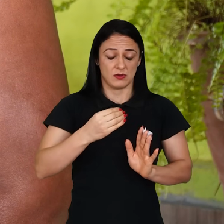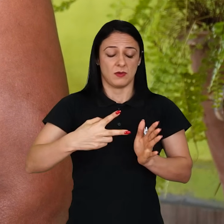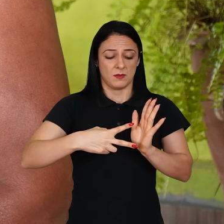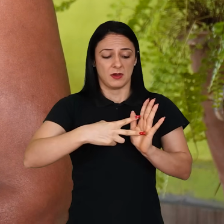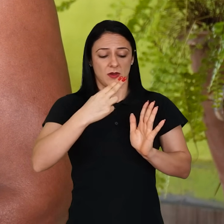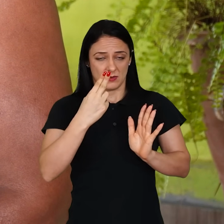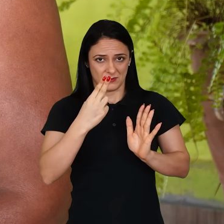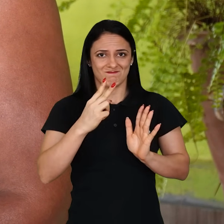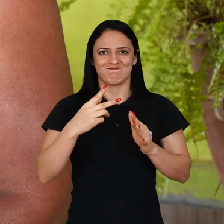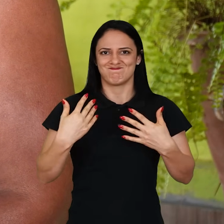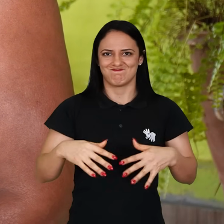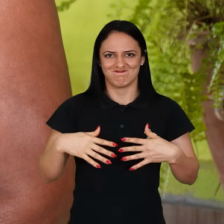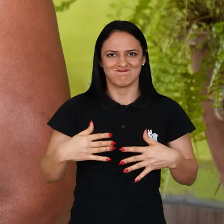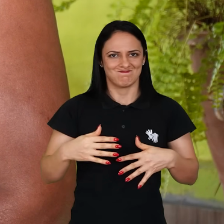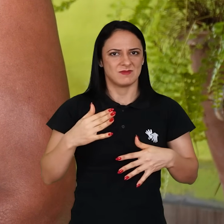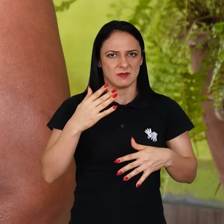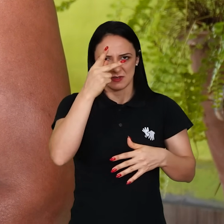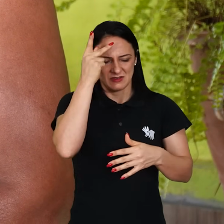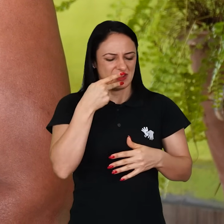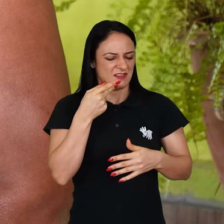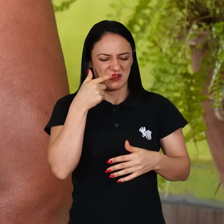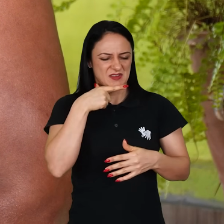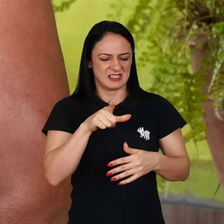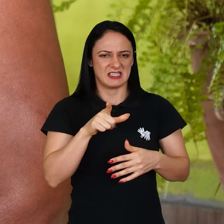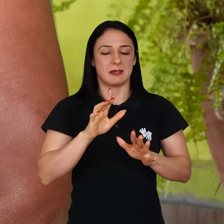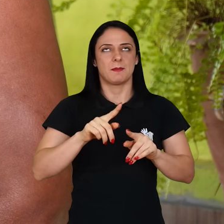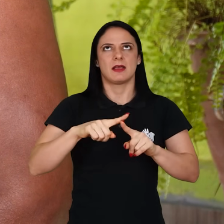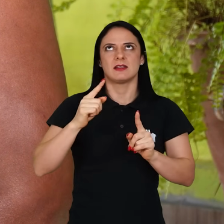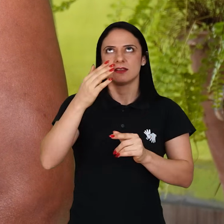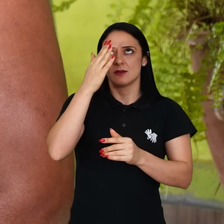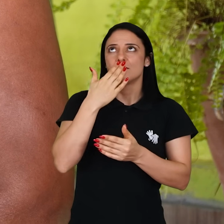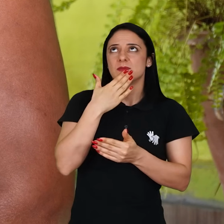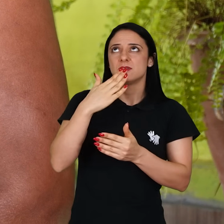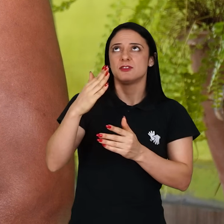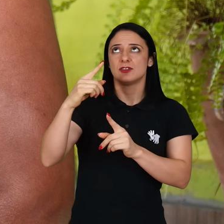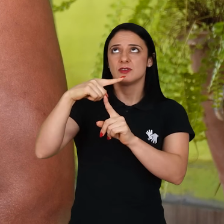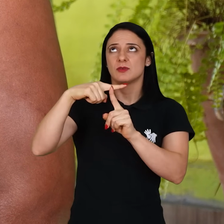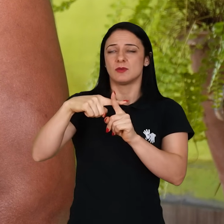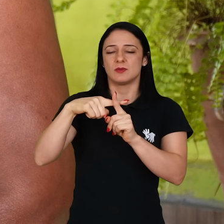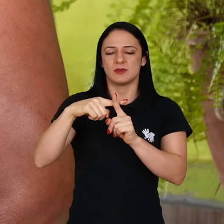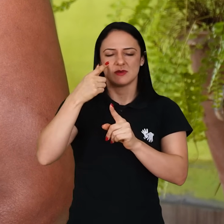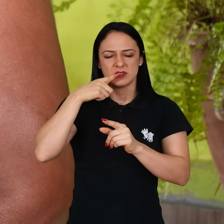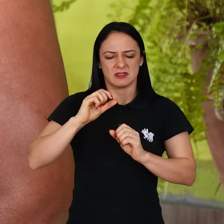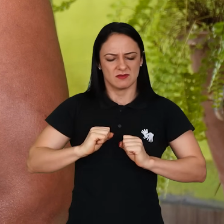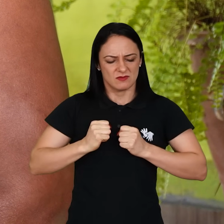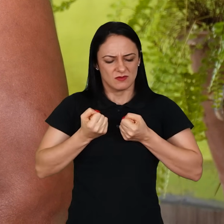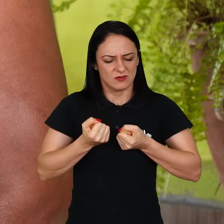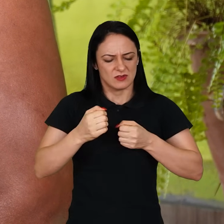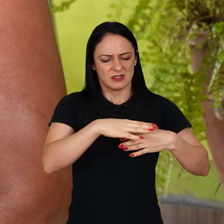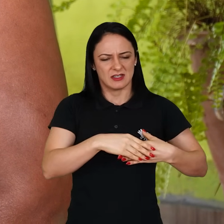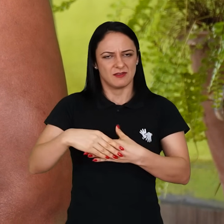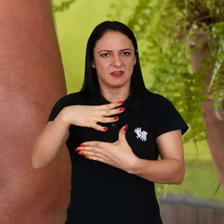Aí então os outros falavam que não ia inventar a operação. Eu peguei com a Santa Cruz Queimada, graças a Deus, ela me deu força para me levar meu